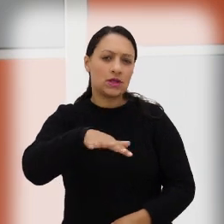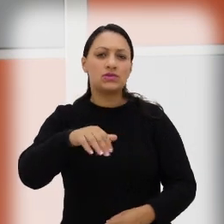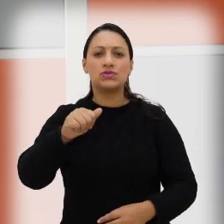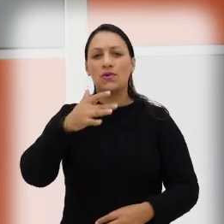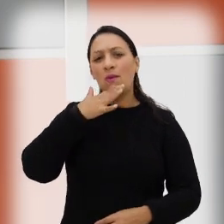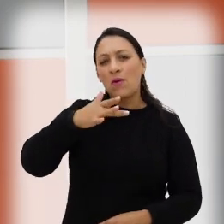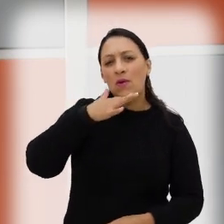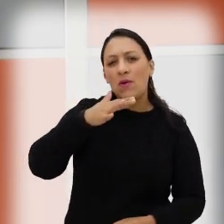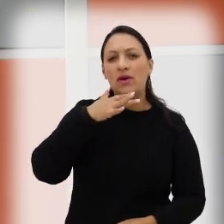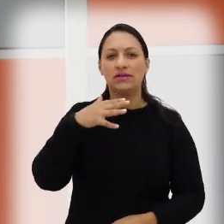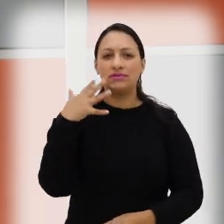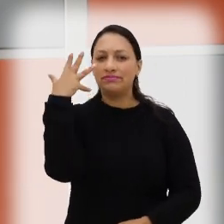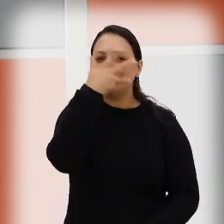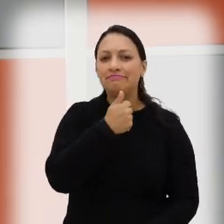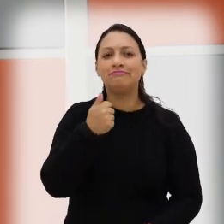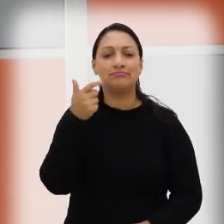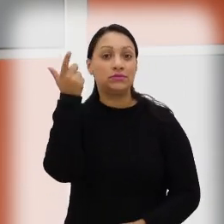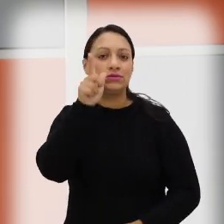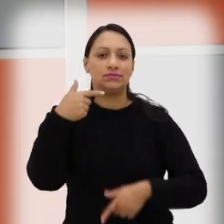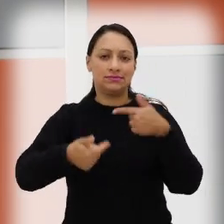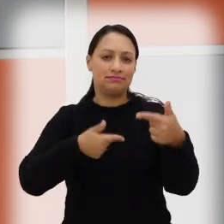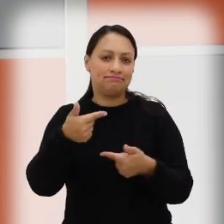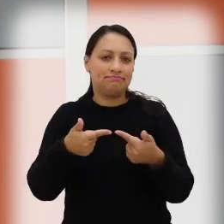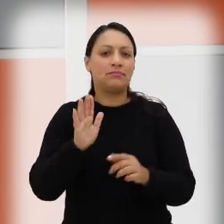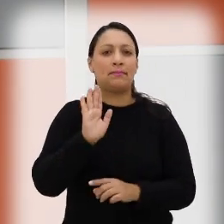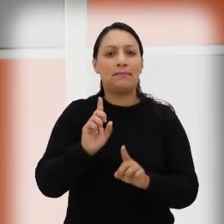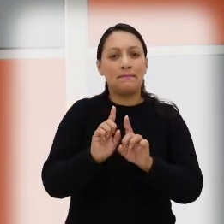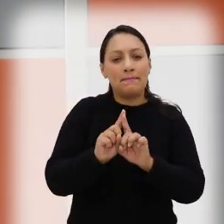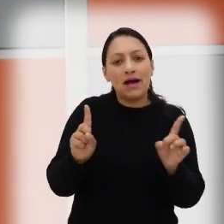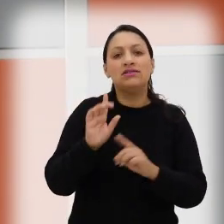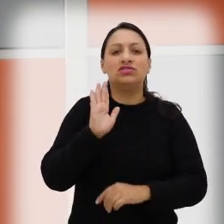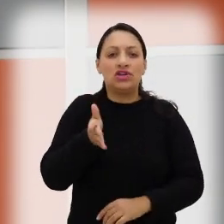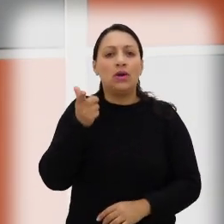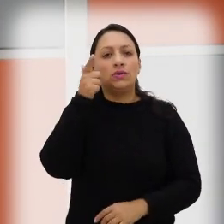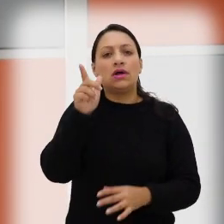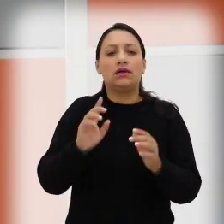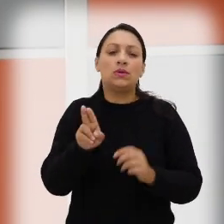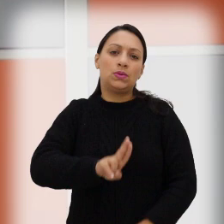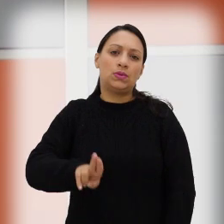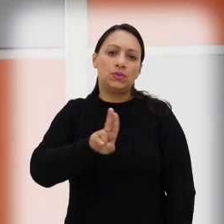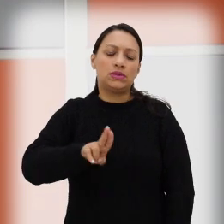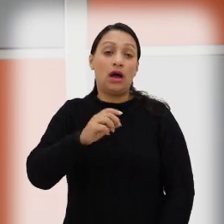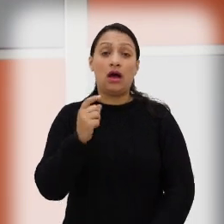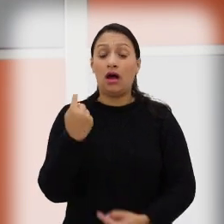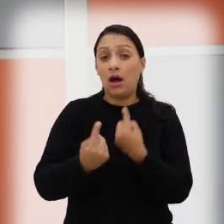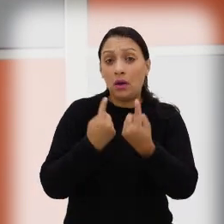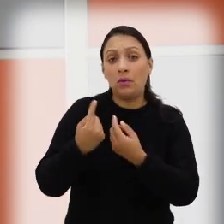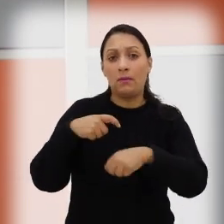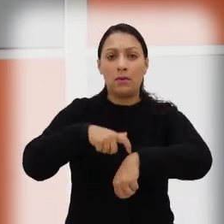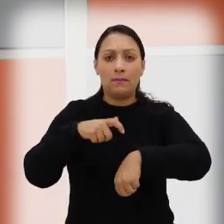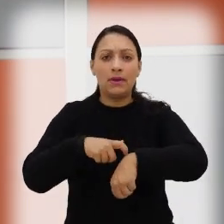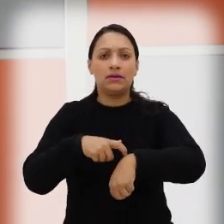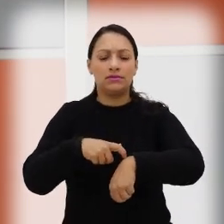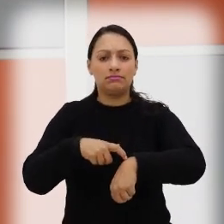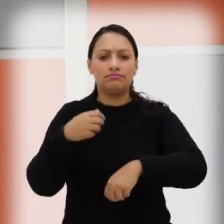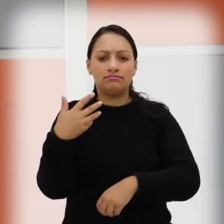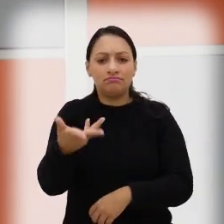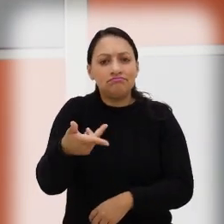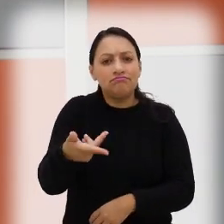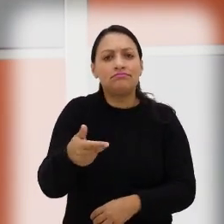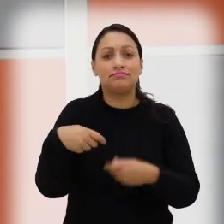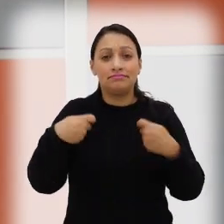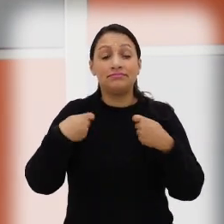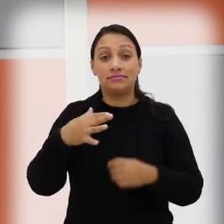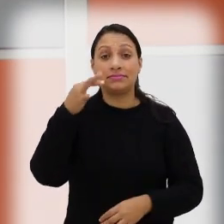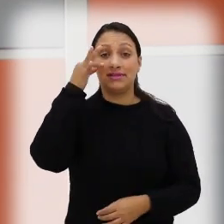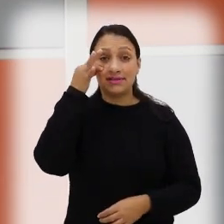mais bonito para operar, mas ele já está disponível. Então, por exemplo, se algum momento da aceleração que for um dia de presencial